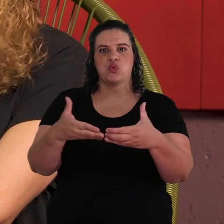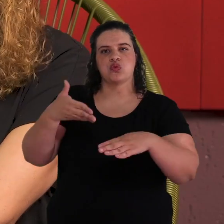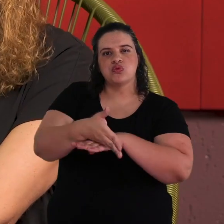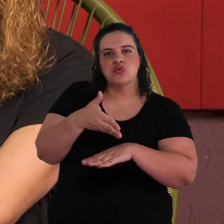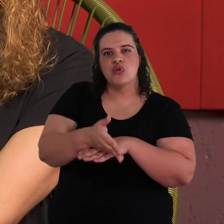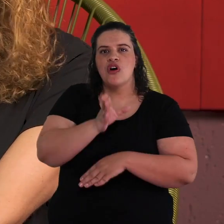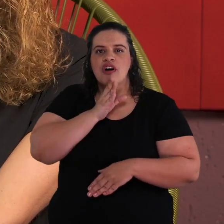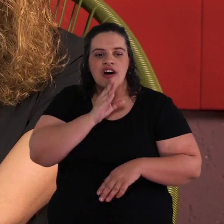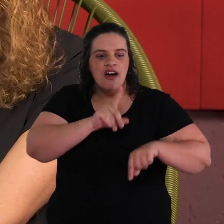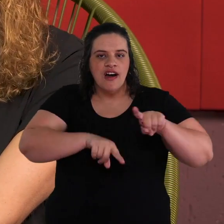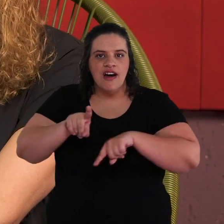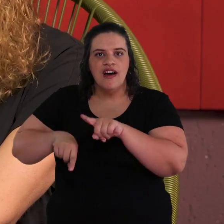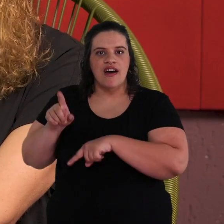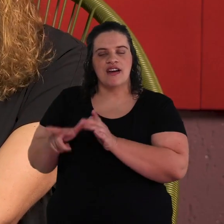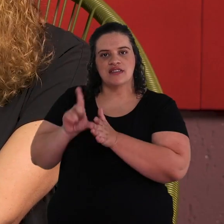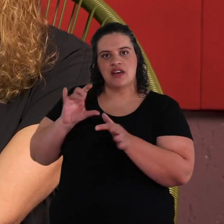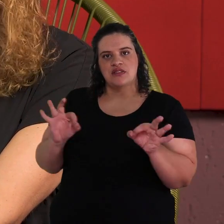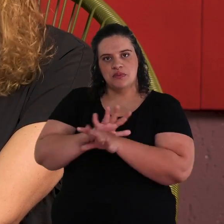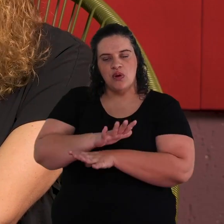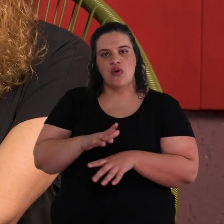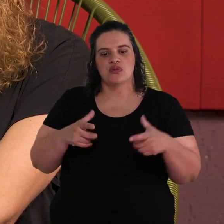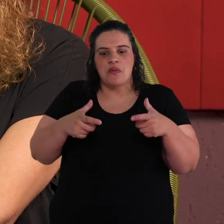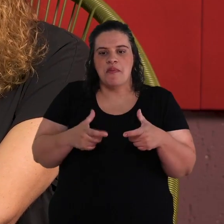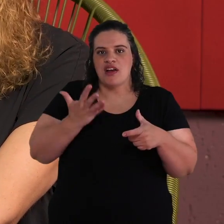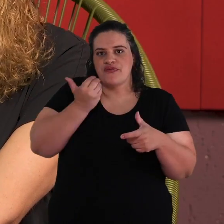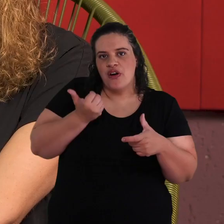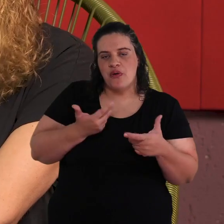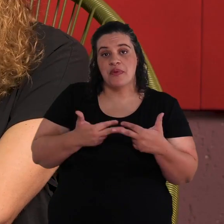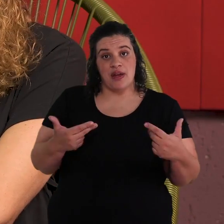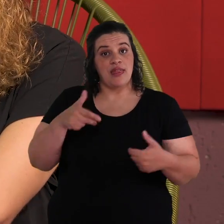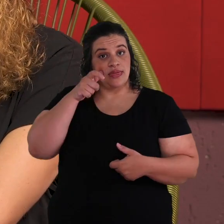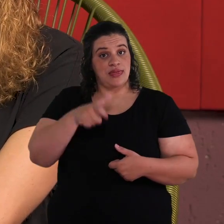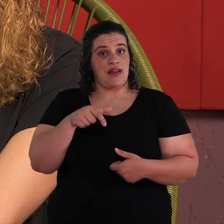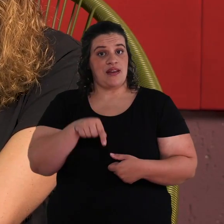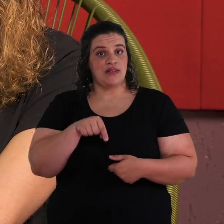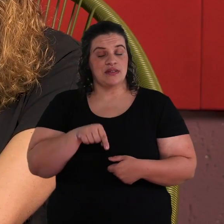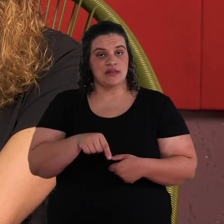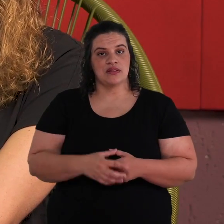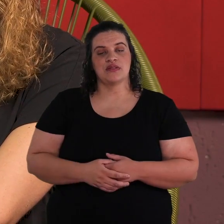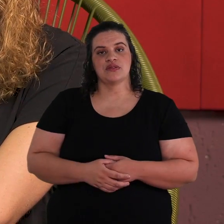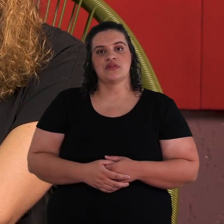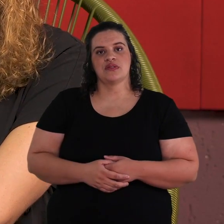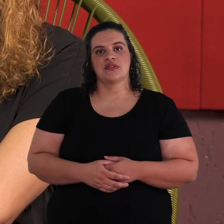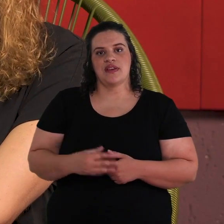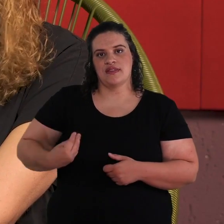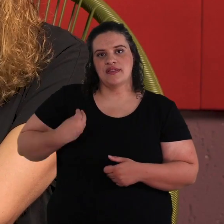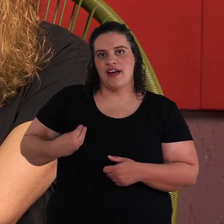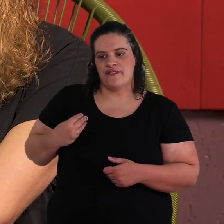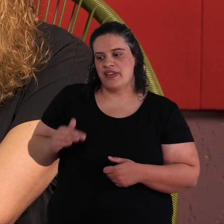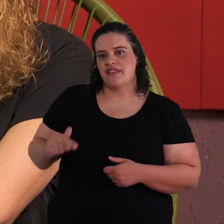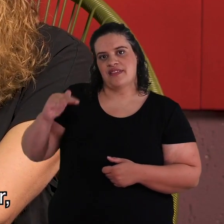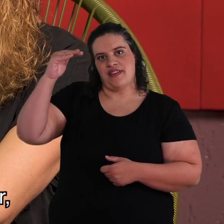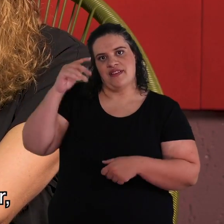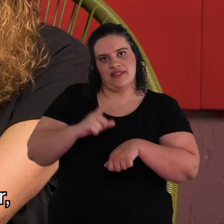participa, conhece os ingredientes antes de ficar pronto o prato que todo mundo vai comer, ela é muito bacana, né, em várias fases